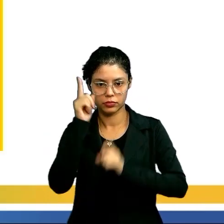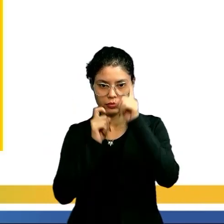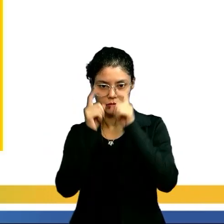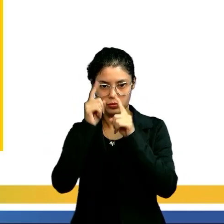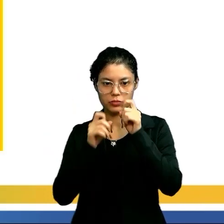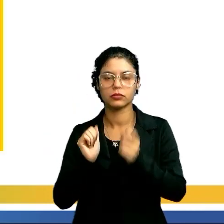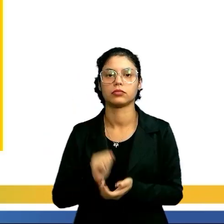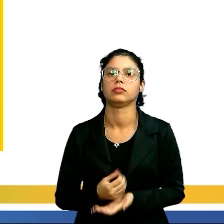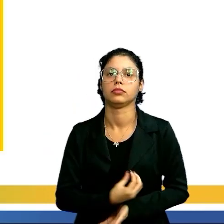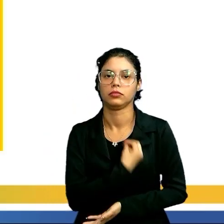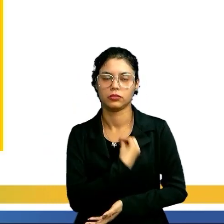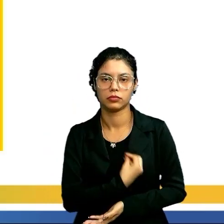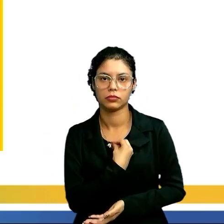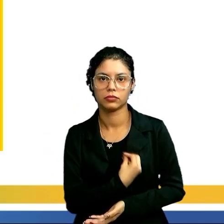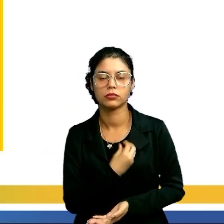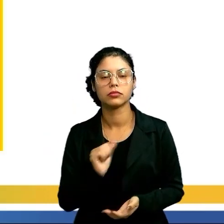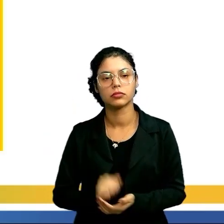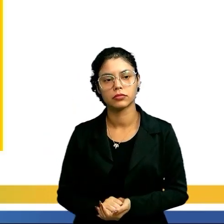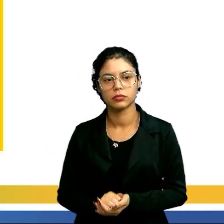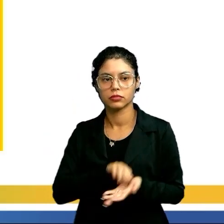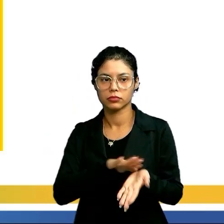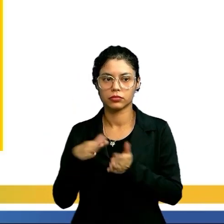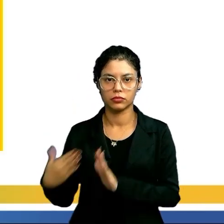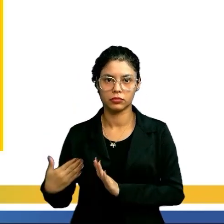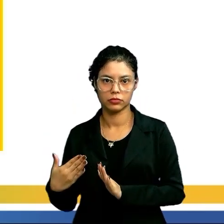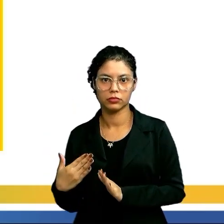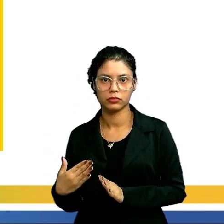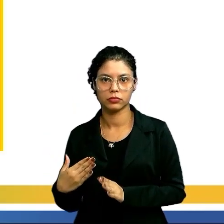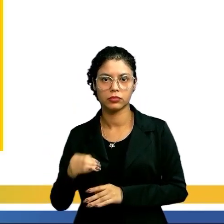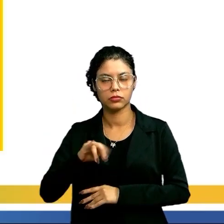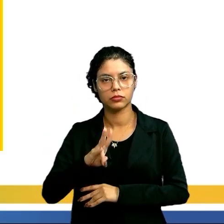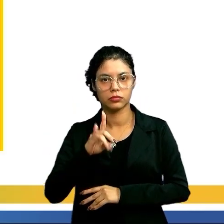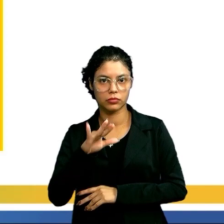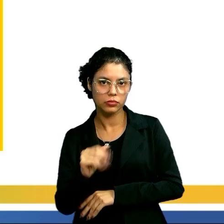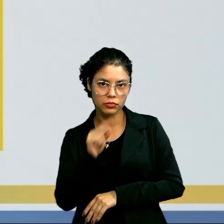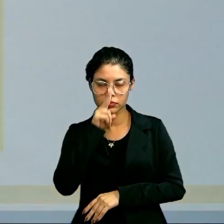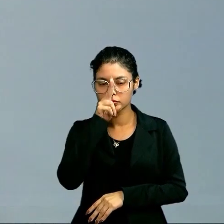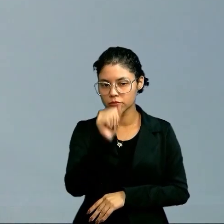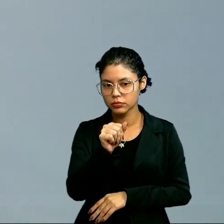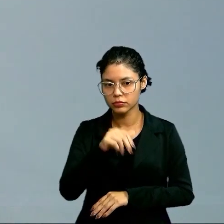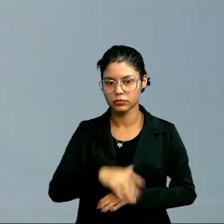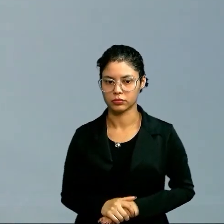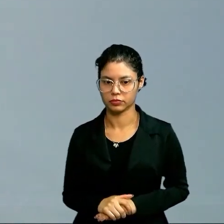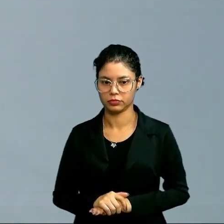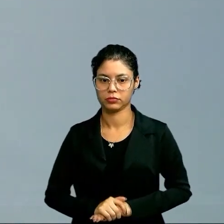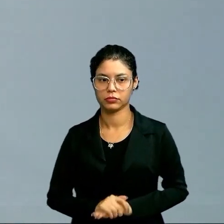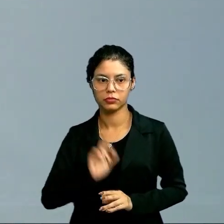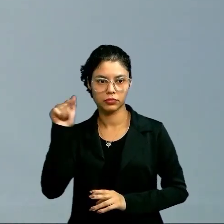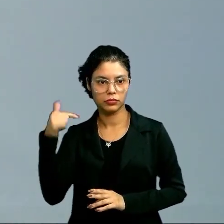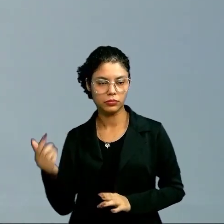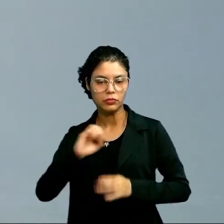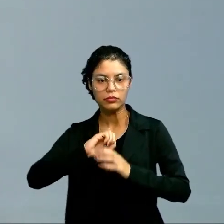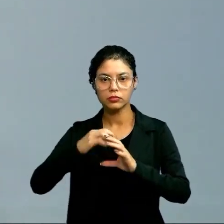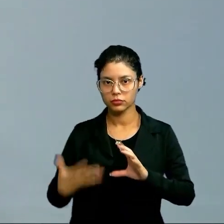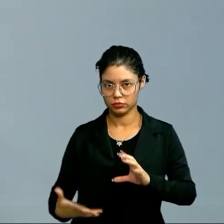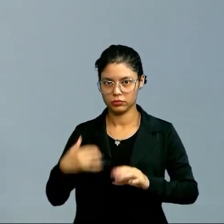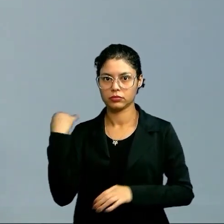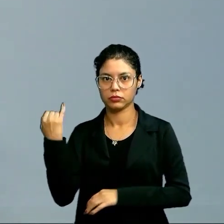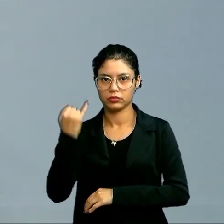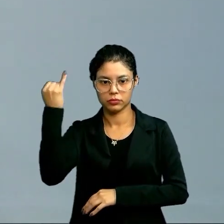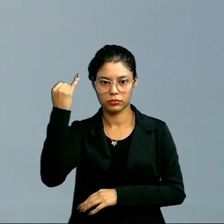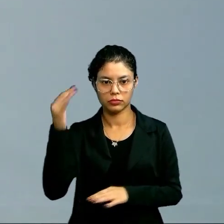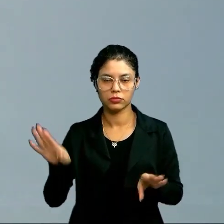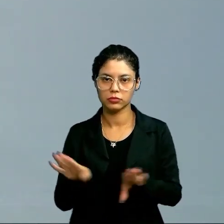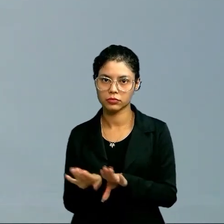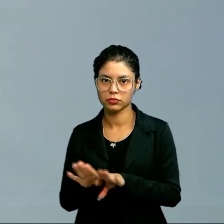expressivo, que vive à margem da sociedade e dos núcleos de poder. Então, uma outra característica fundamental